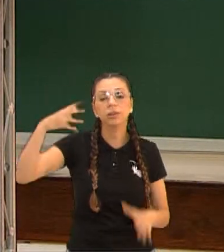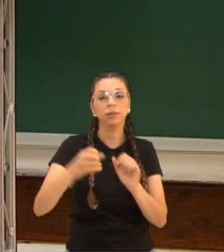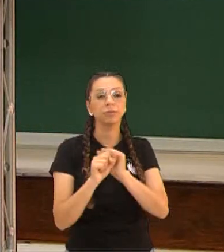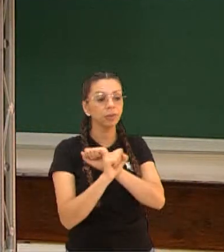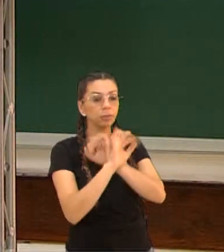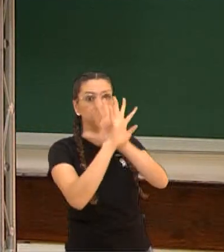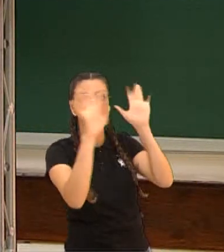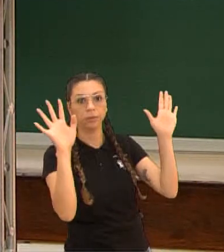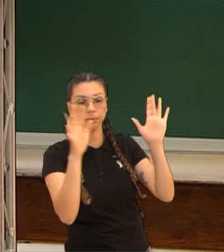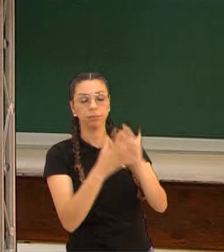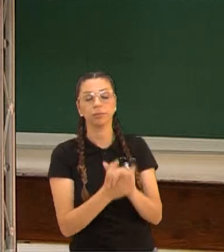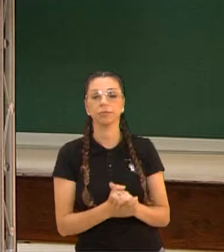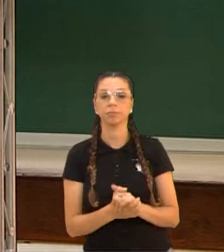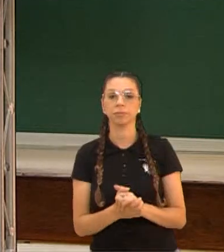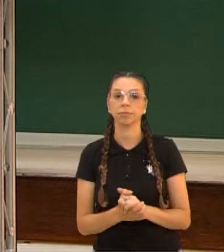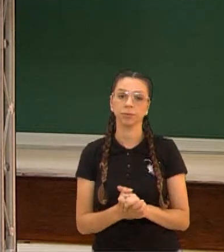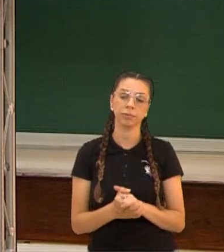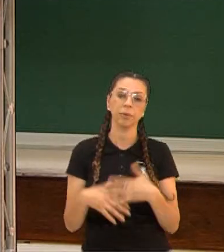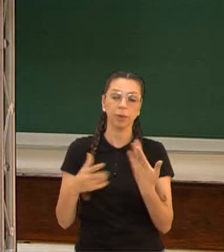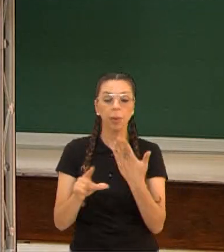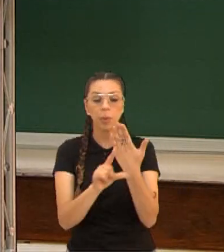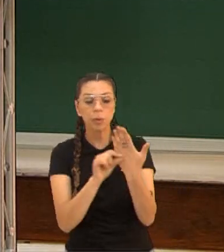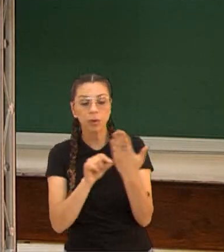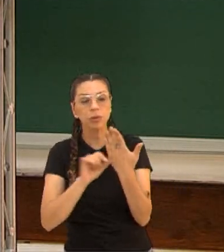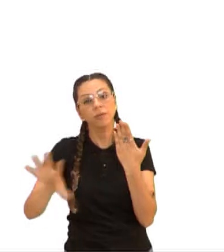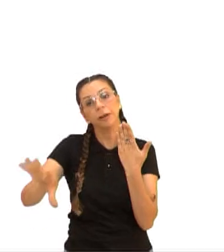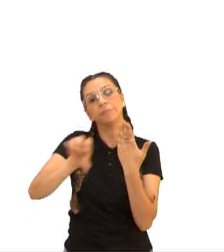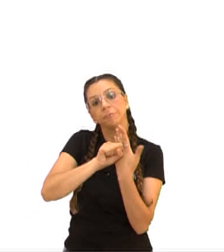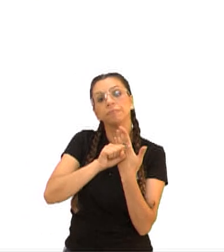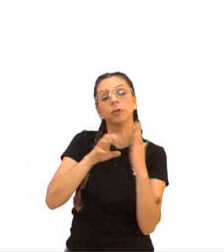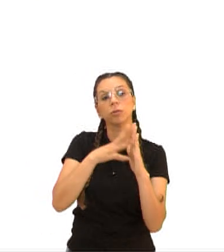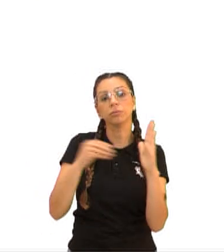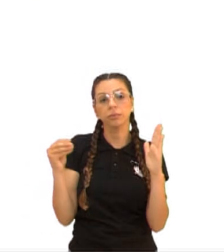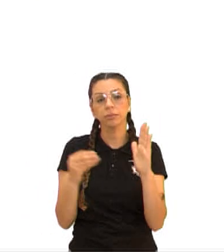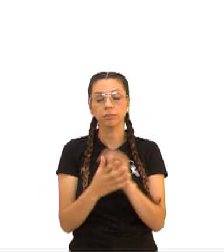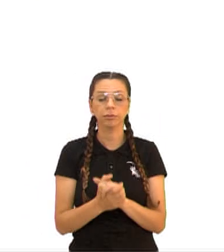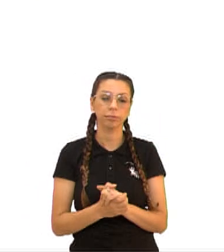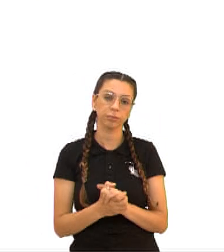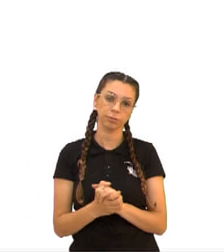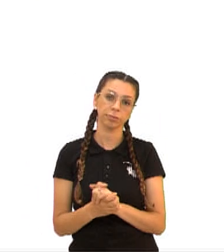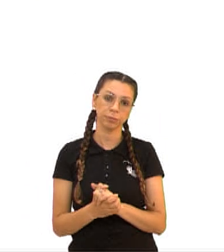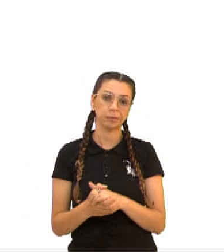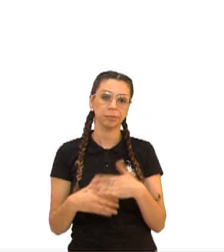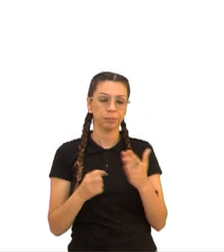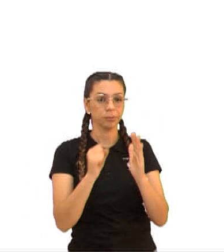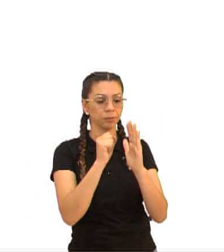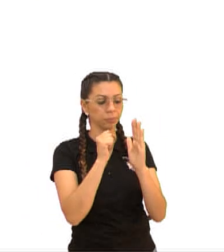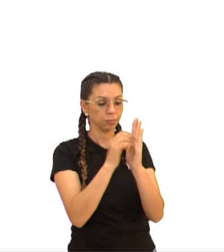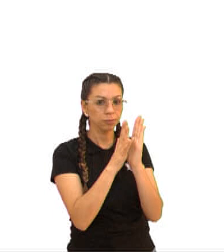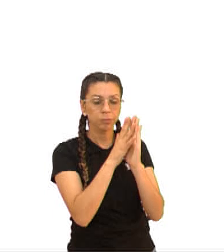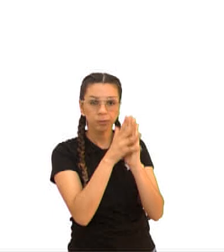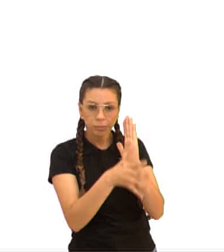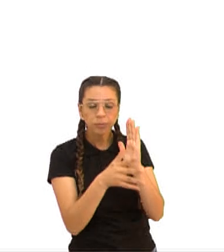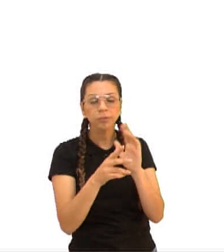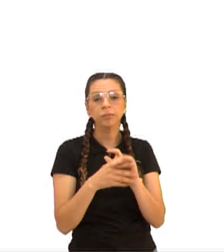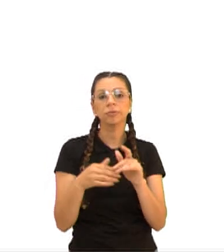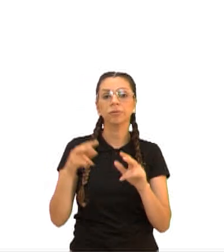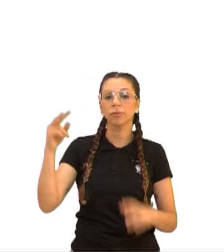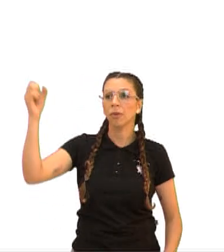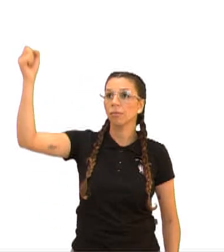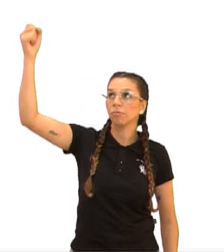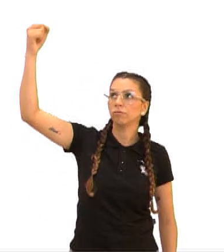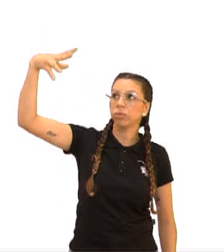apropriar, principalmente o Degas, tá? Então, vamos lá. Sobre o impressionismo. Os objetos adquirem tonalidades diferentes ao refletir a